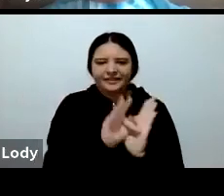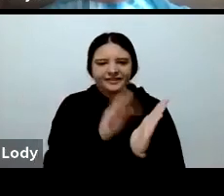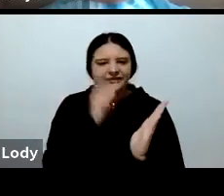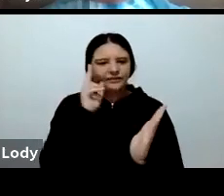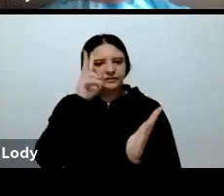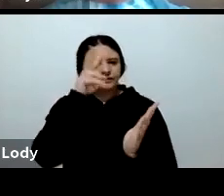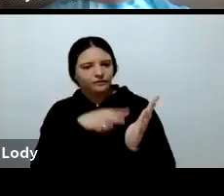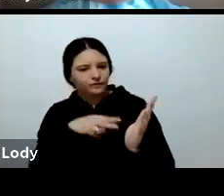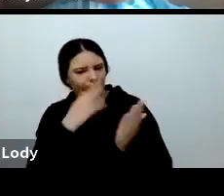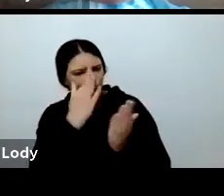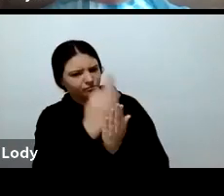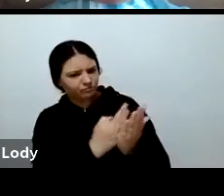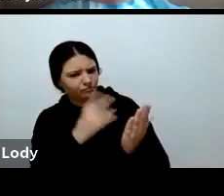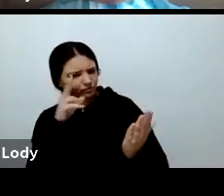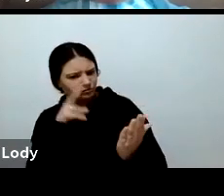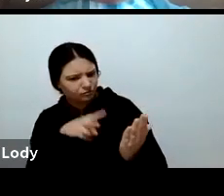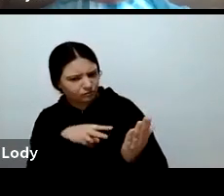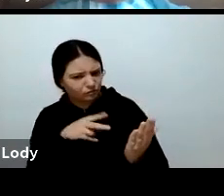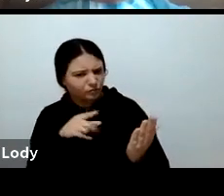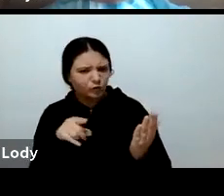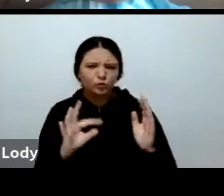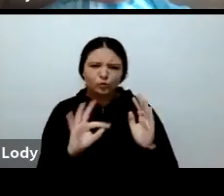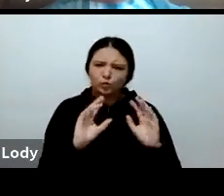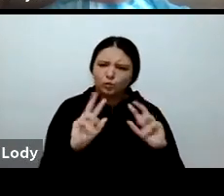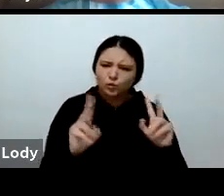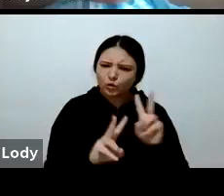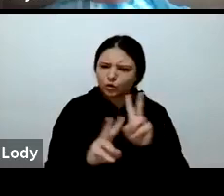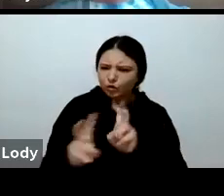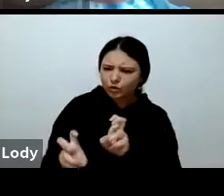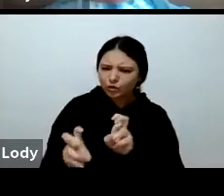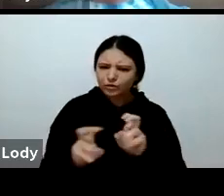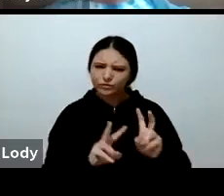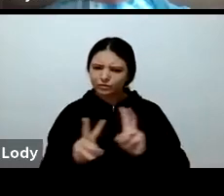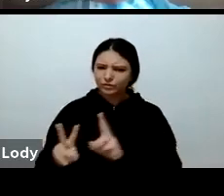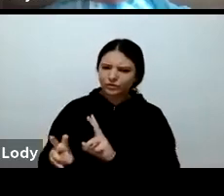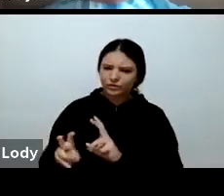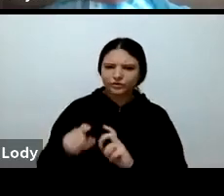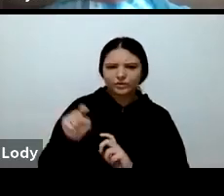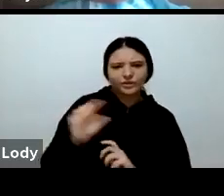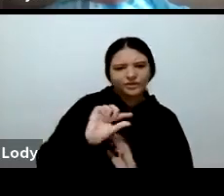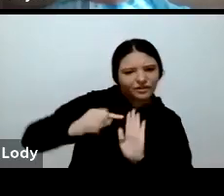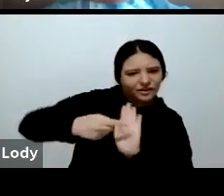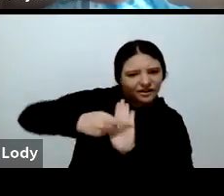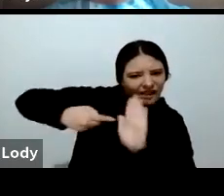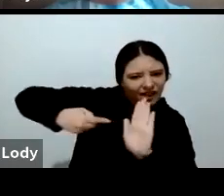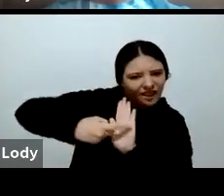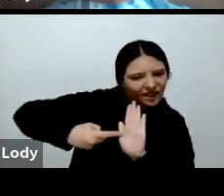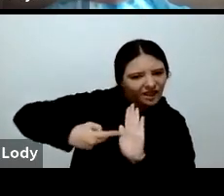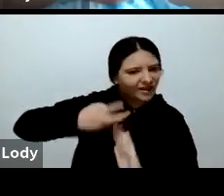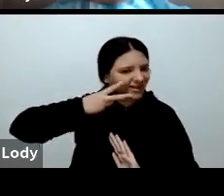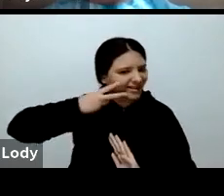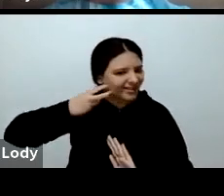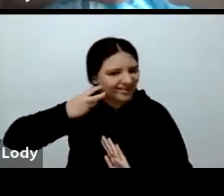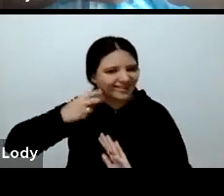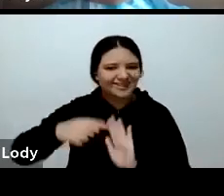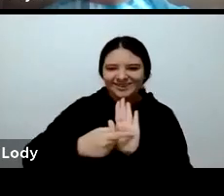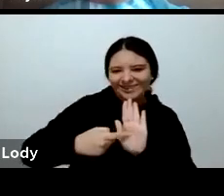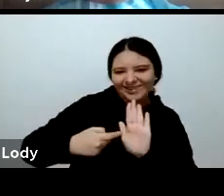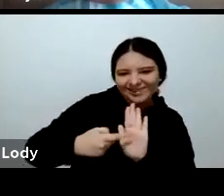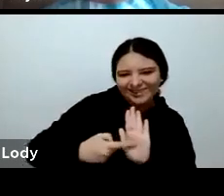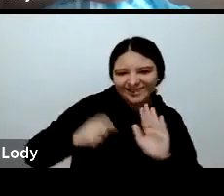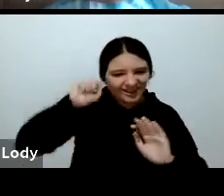você todas as citações que você... Eu ficava botando reparo, tá? Tá citando aqui indígena, tá citando aqui africano, tá citando